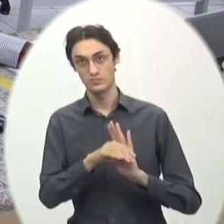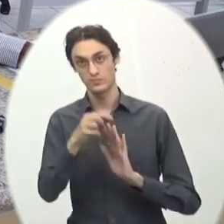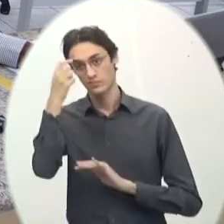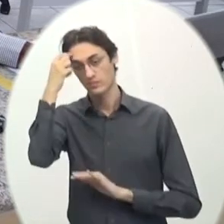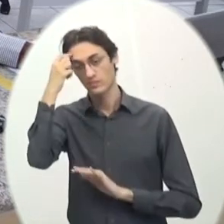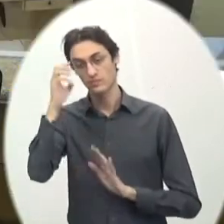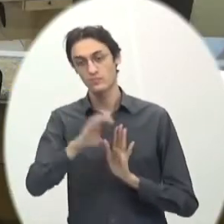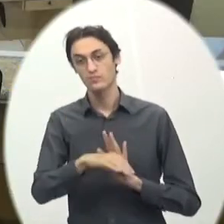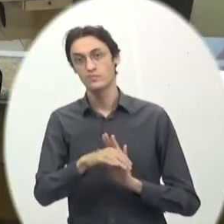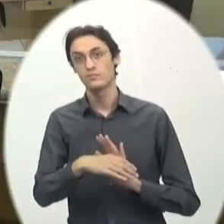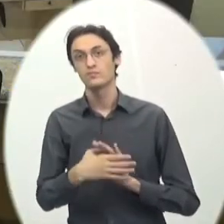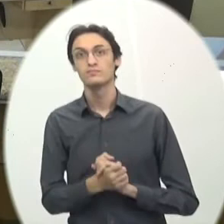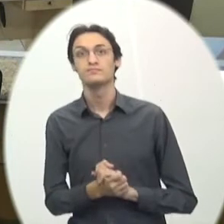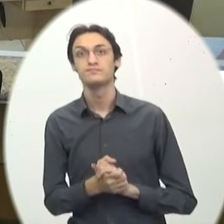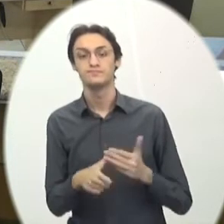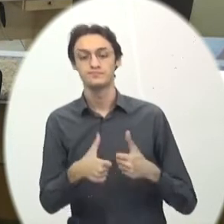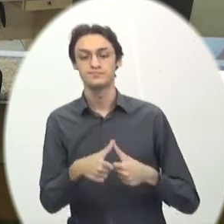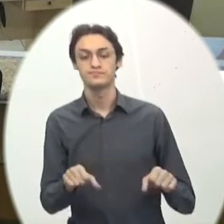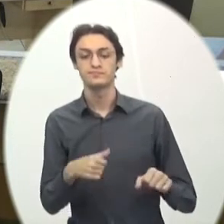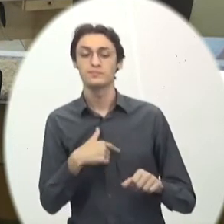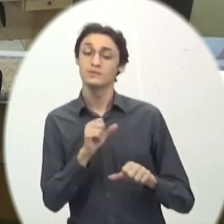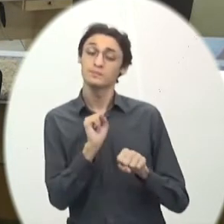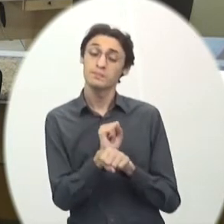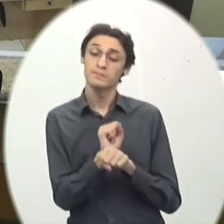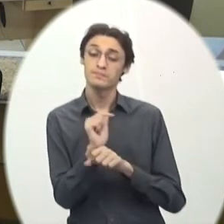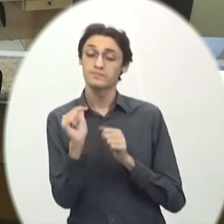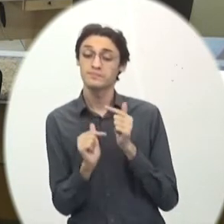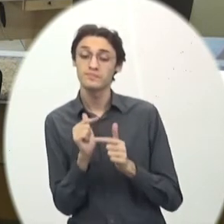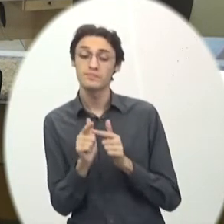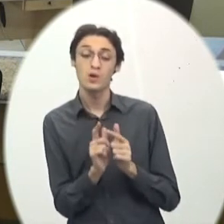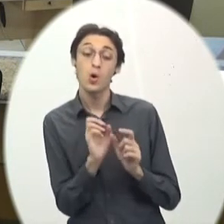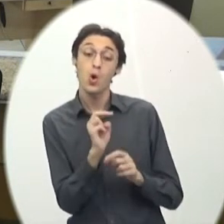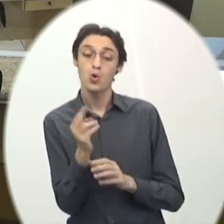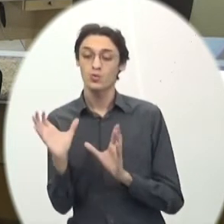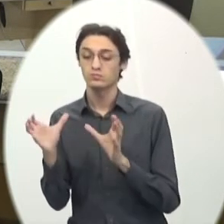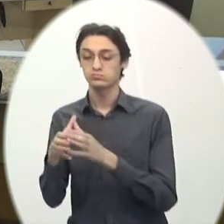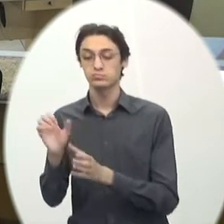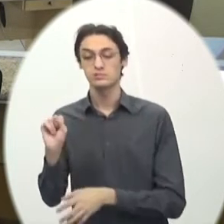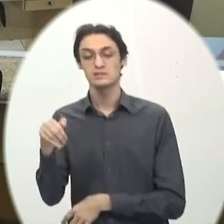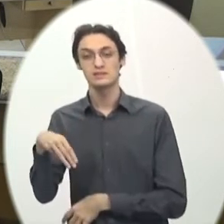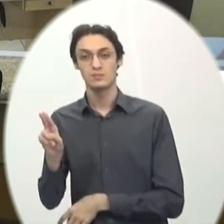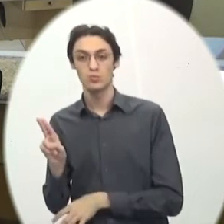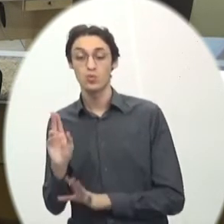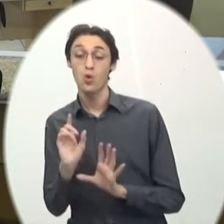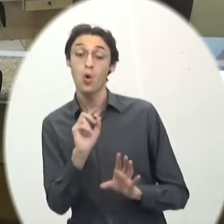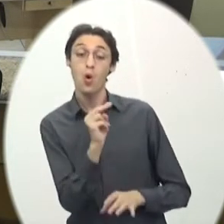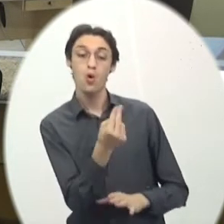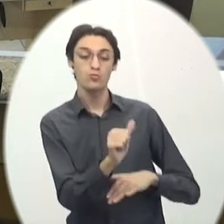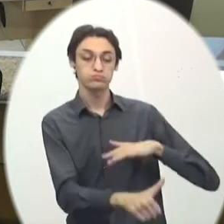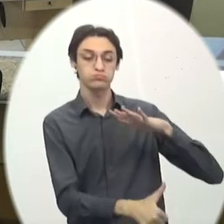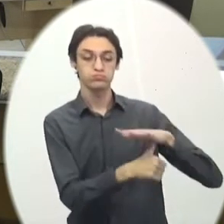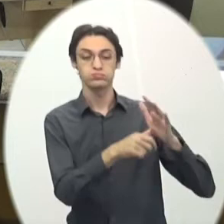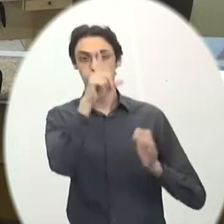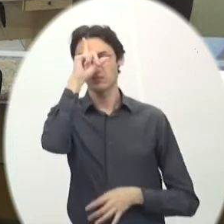ou não? Ficava, na verdade, assim, dependendo da demanda. Podia ficar junto à base do SAMU, que é na Álvaro Catão, ou aqui no